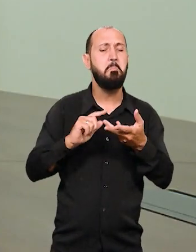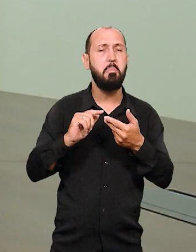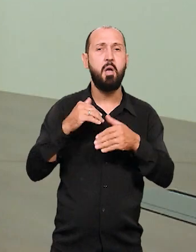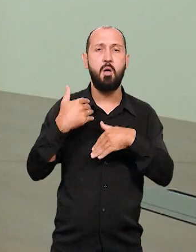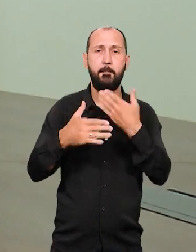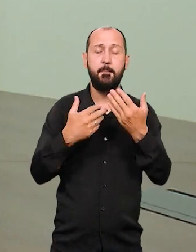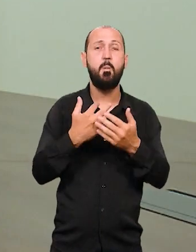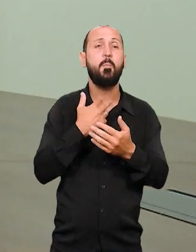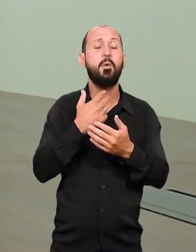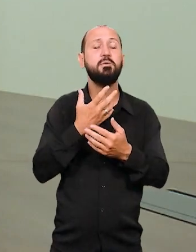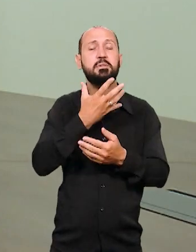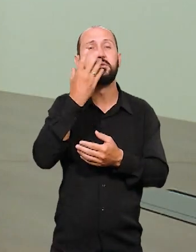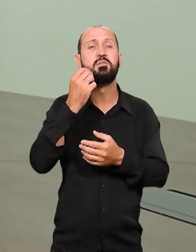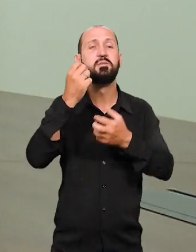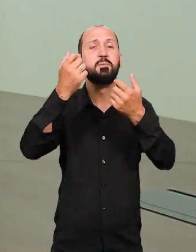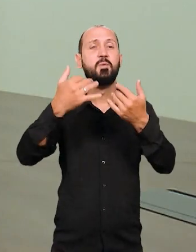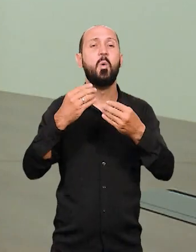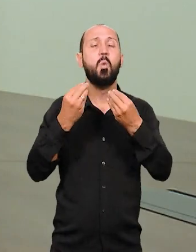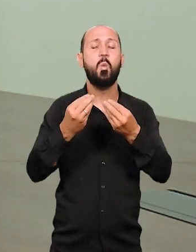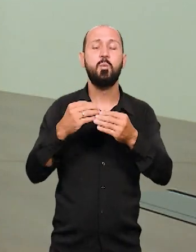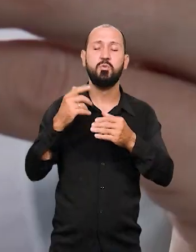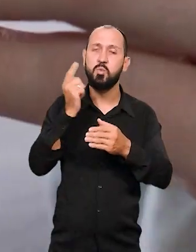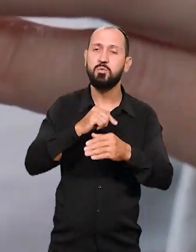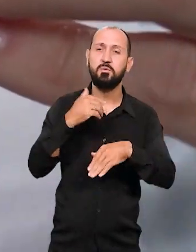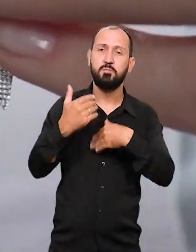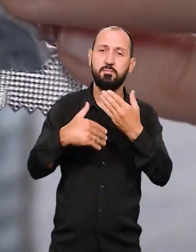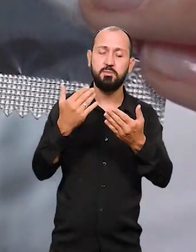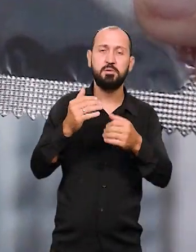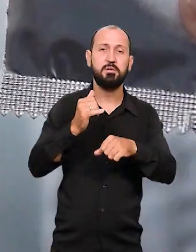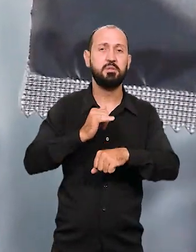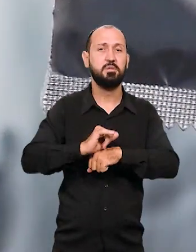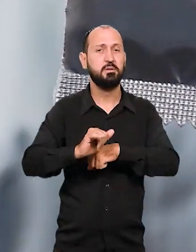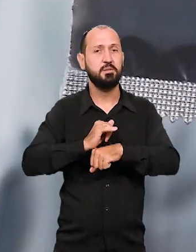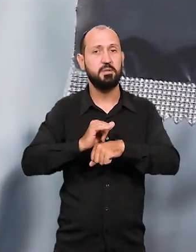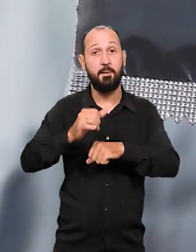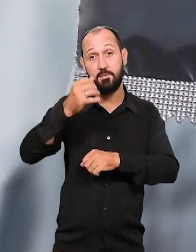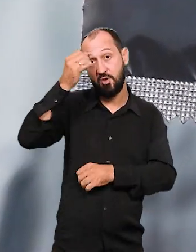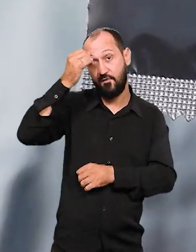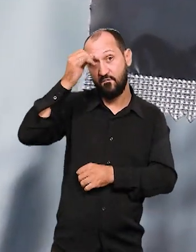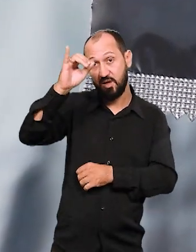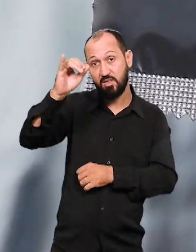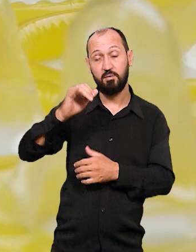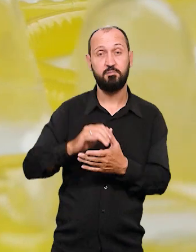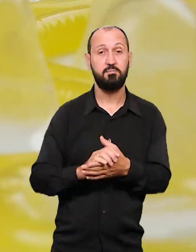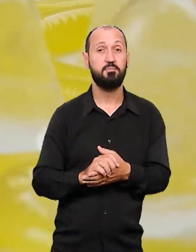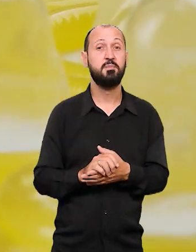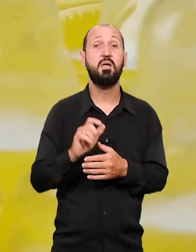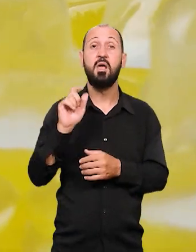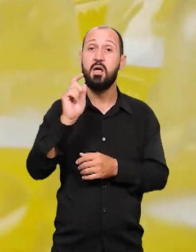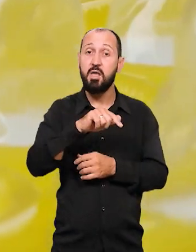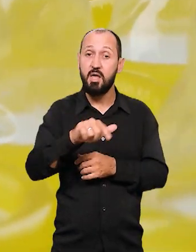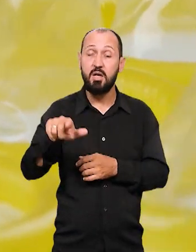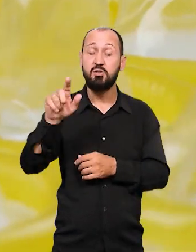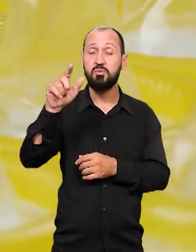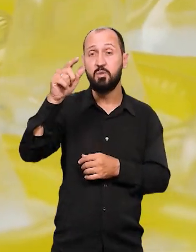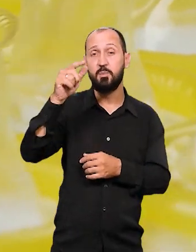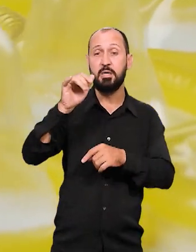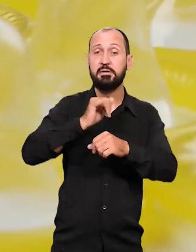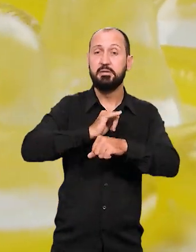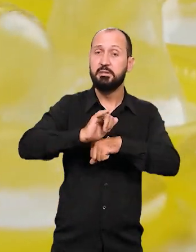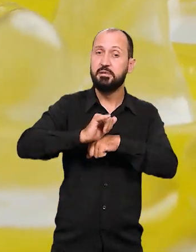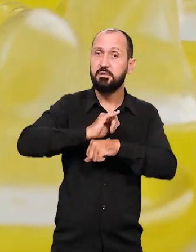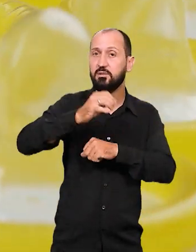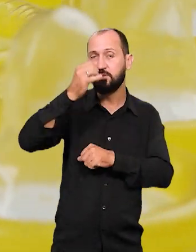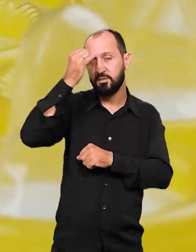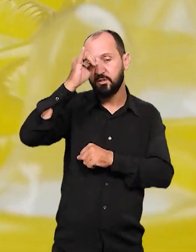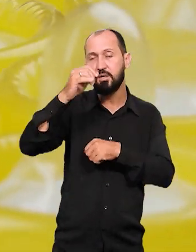não dá para se deixar de mencionar o quanto a gente avançou também em estratégias de prevenção. E é sobre essas